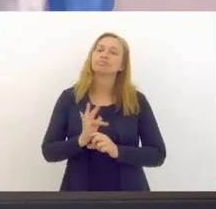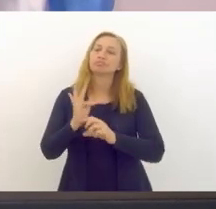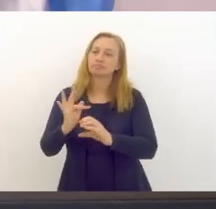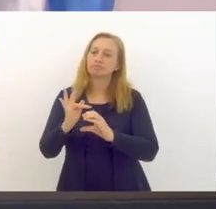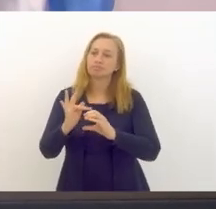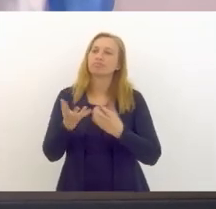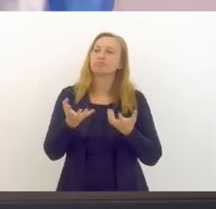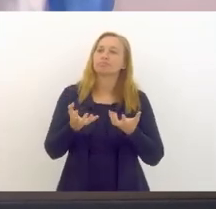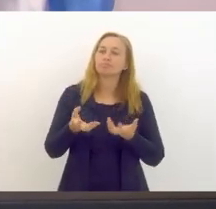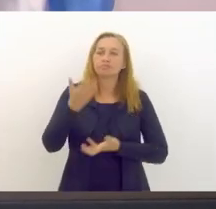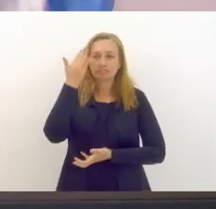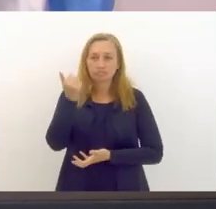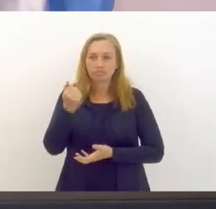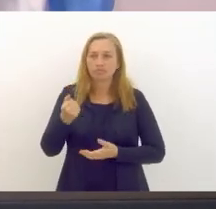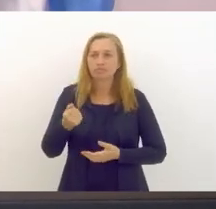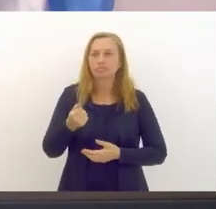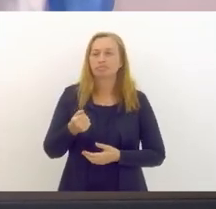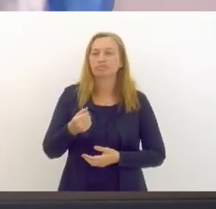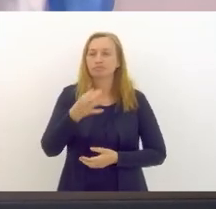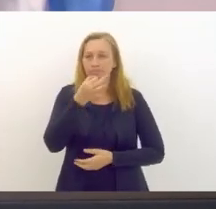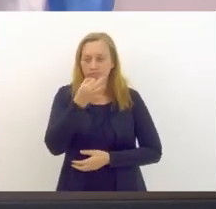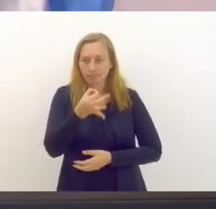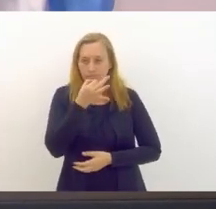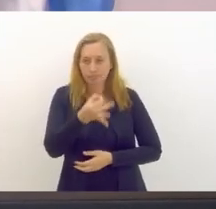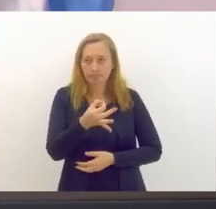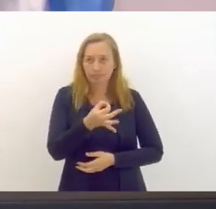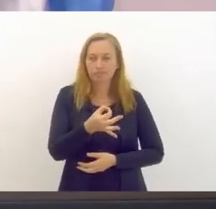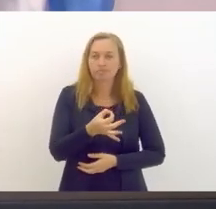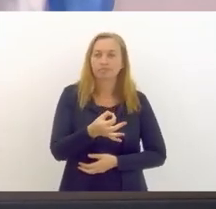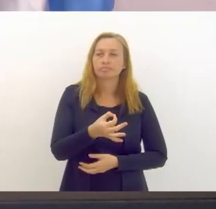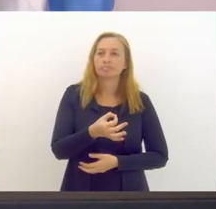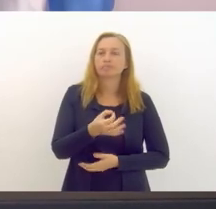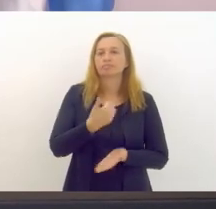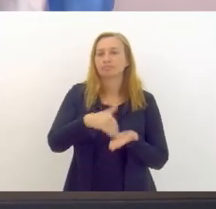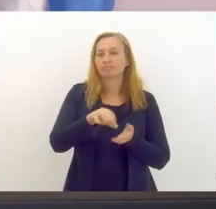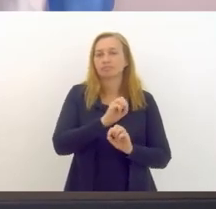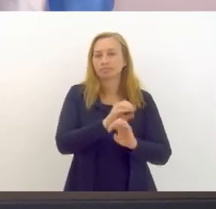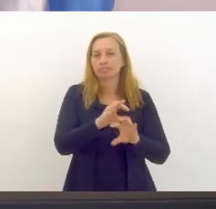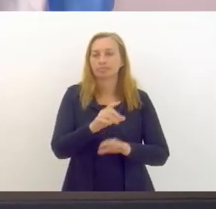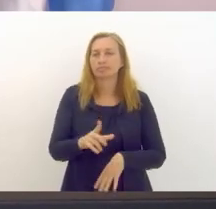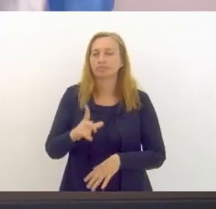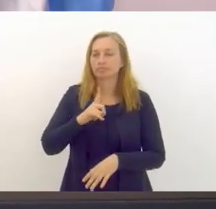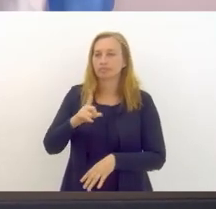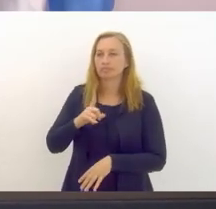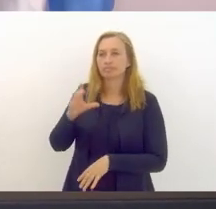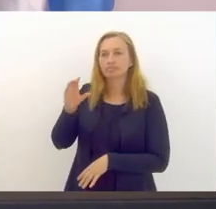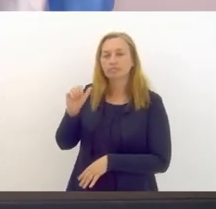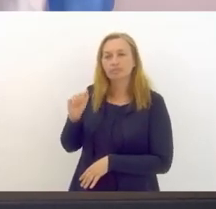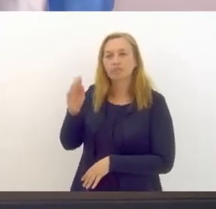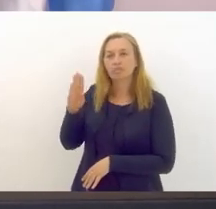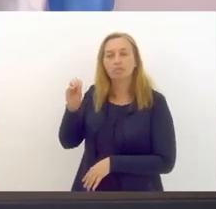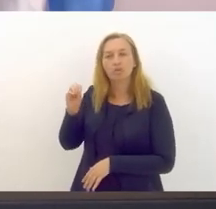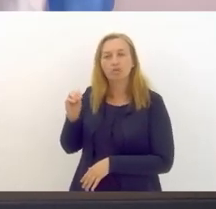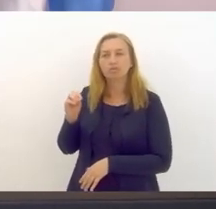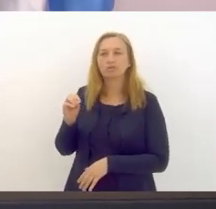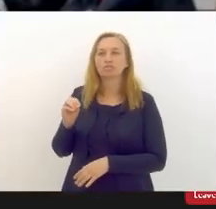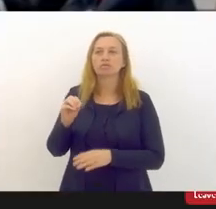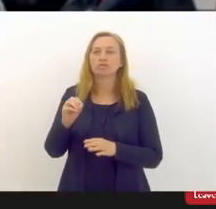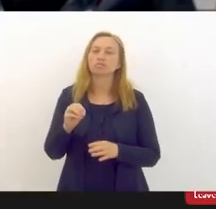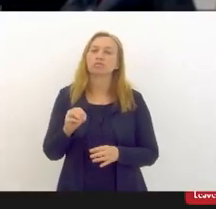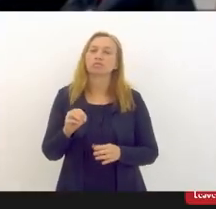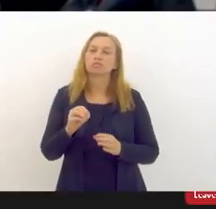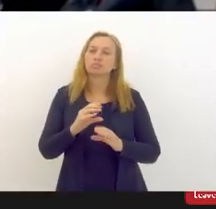saber a posição oficial da Seduc. Há previsão na Seduc de que haja abono do Fundeb esse ano?